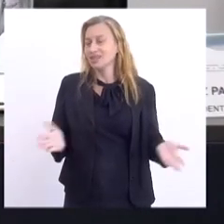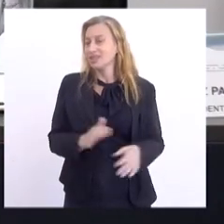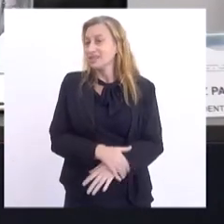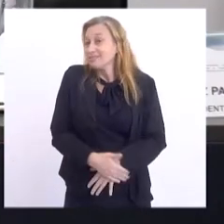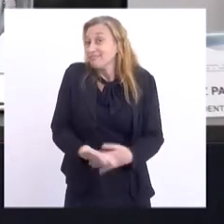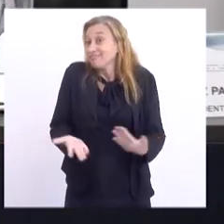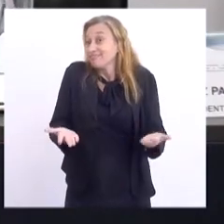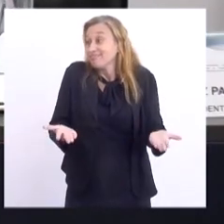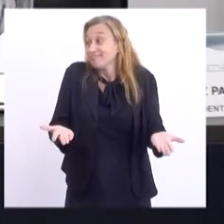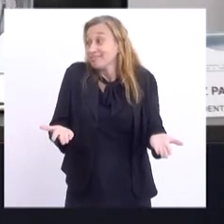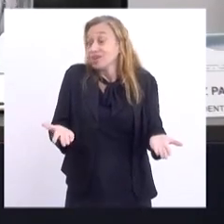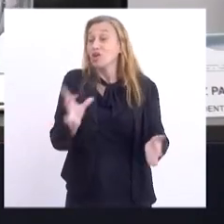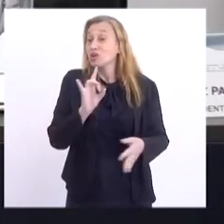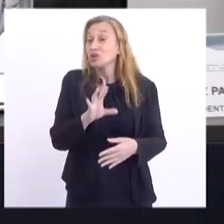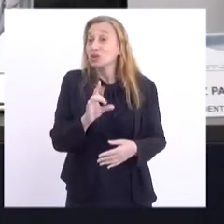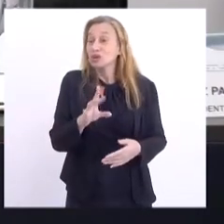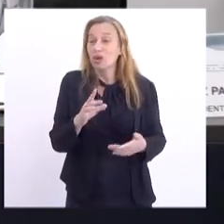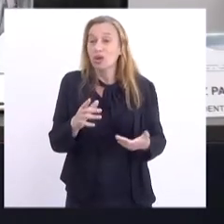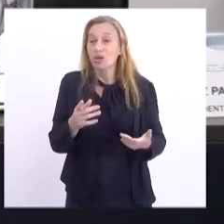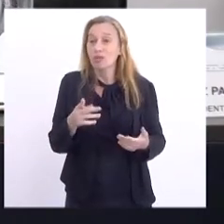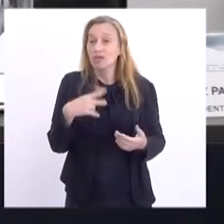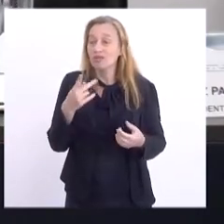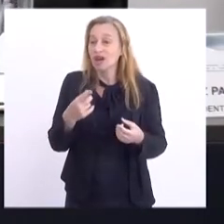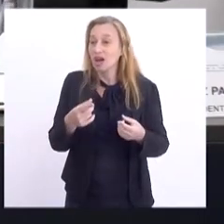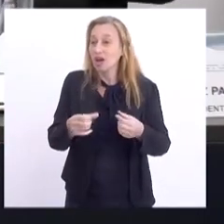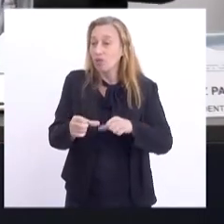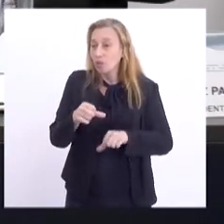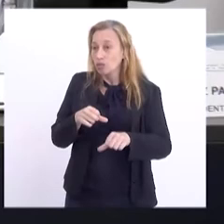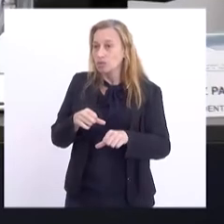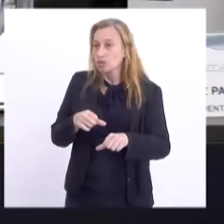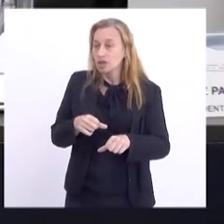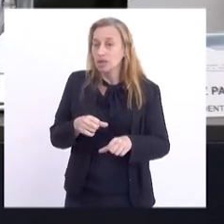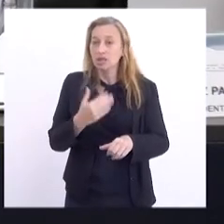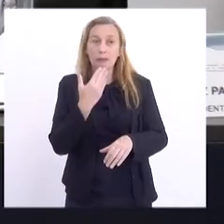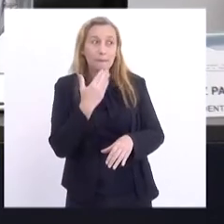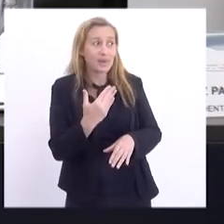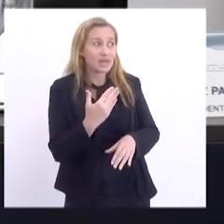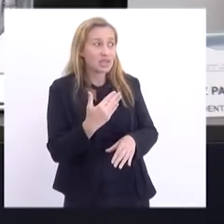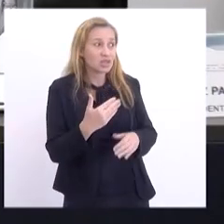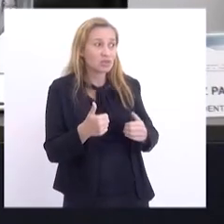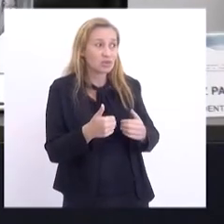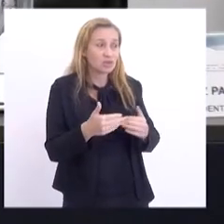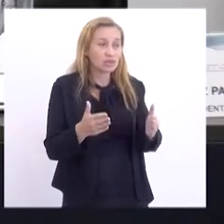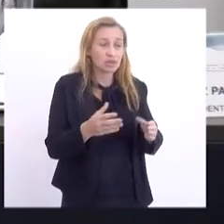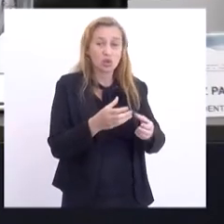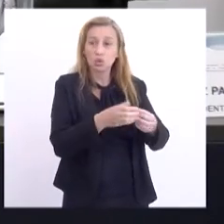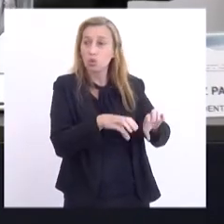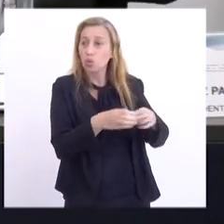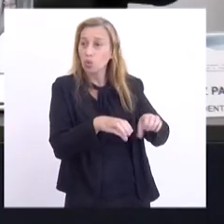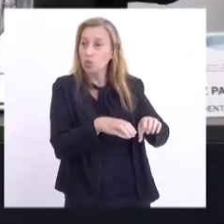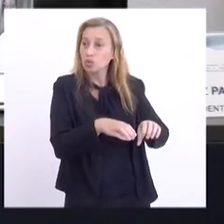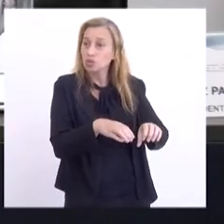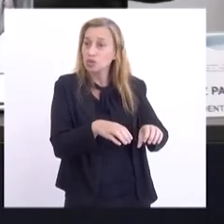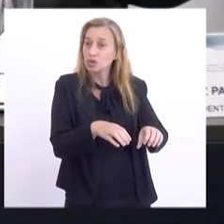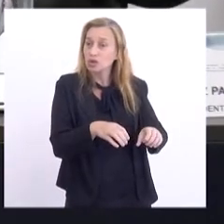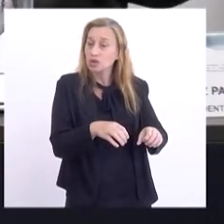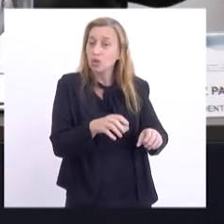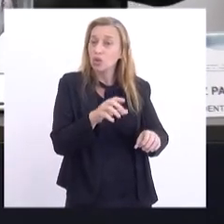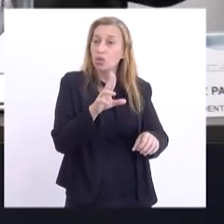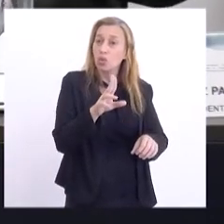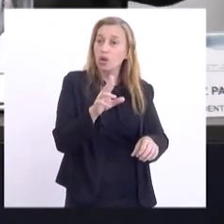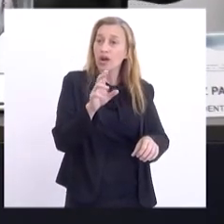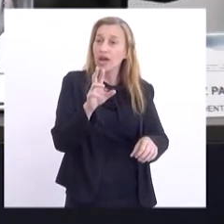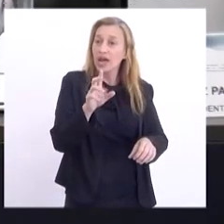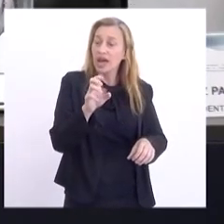é só para ver a contradição tem pedido de abertura de concurso da o